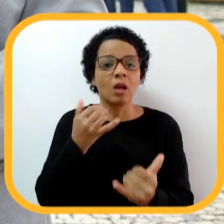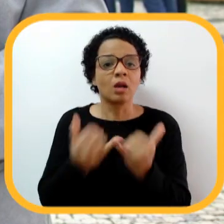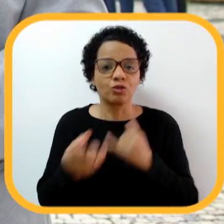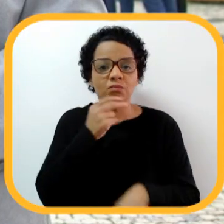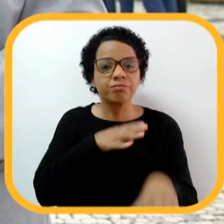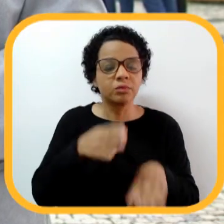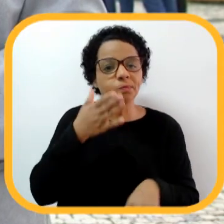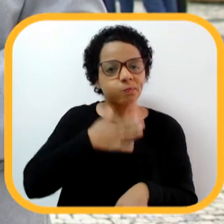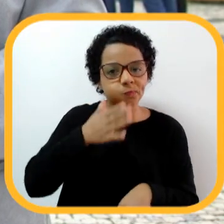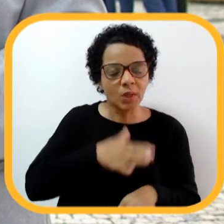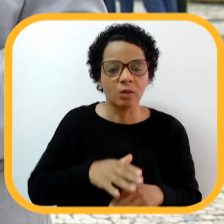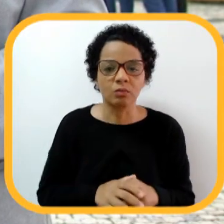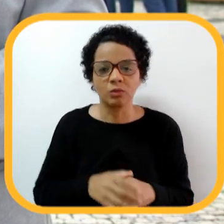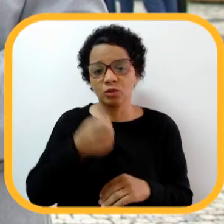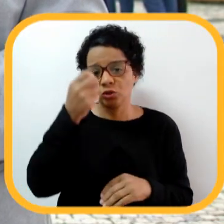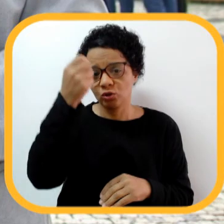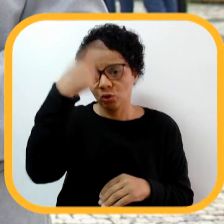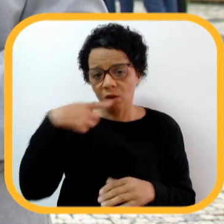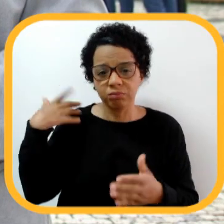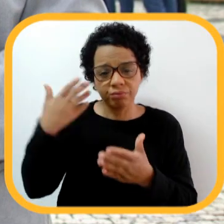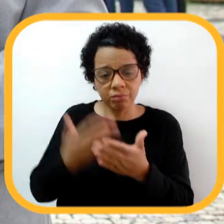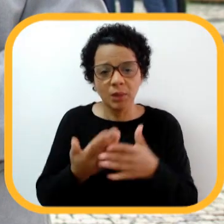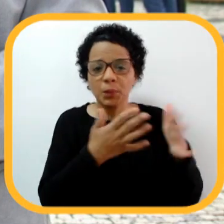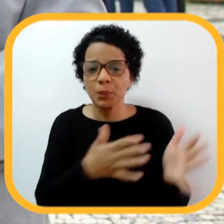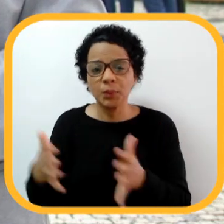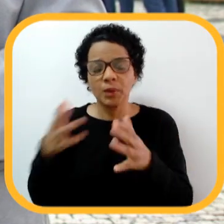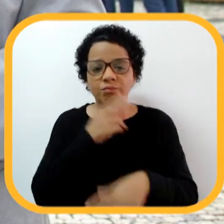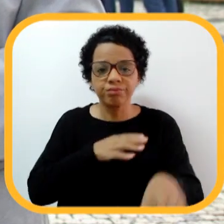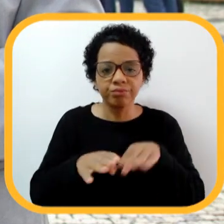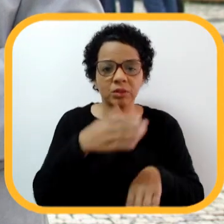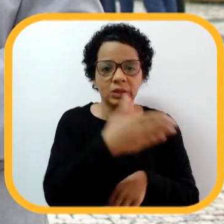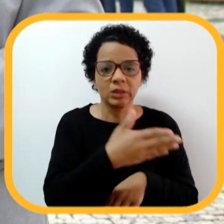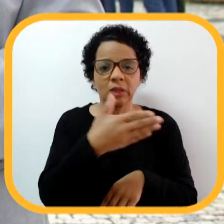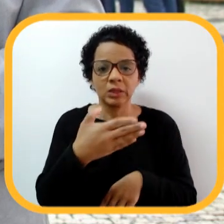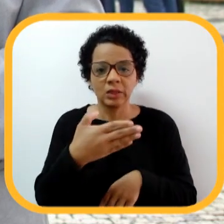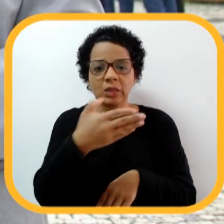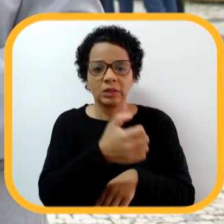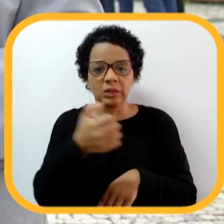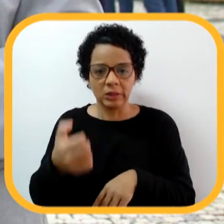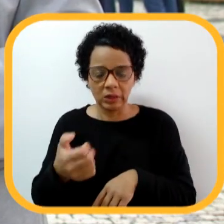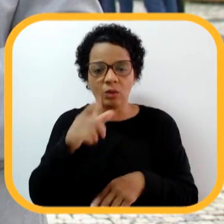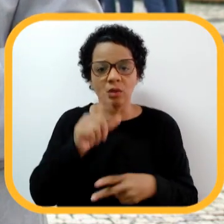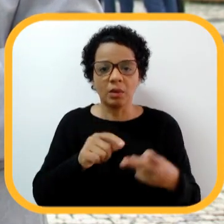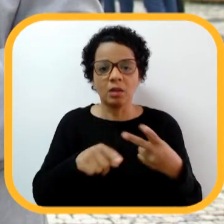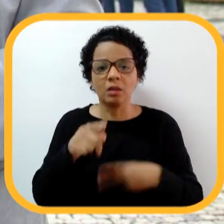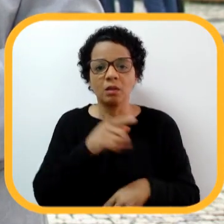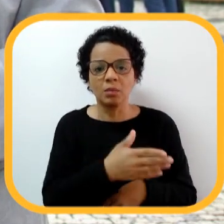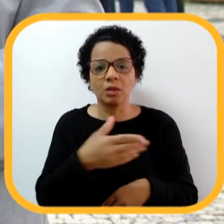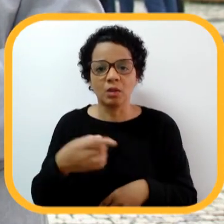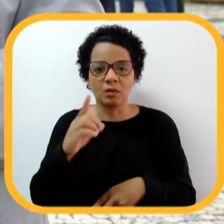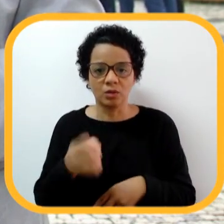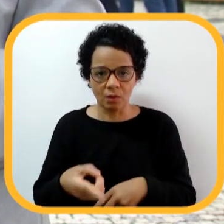é um país com risco sísmico moderado. Contudo, a história recorda-nos eventos como o terremoto de 1755 e o sismo